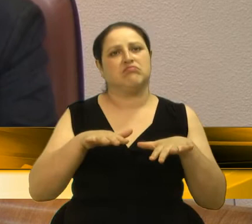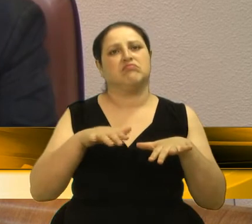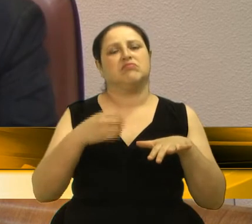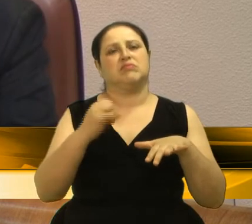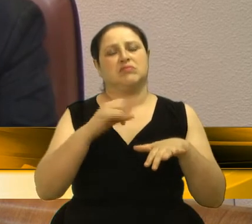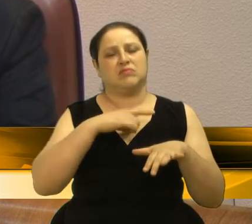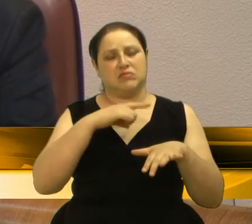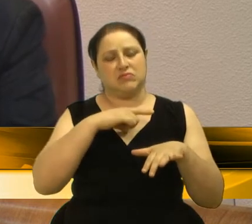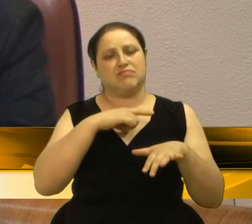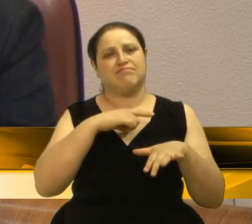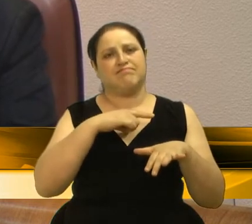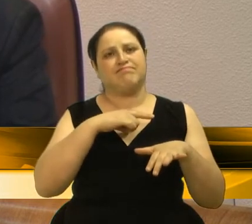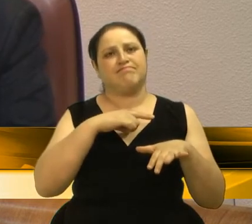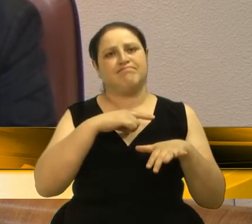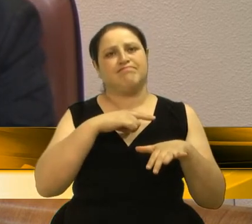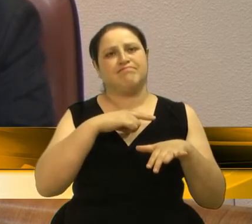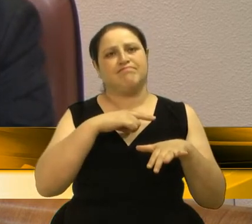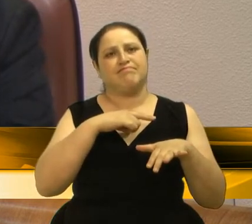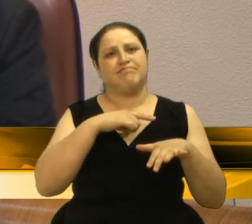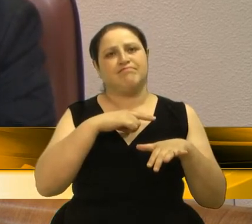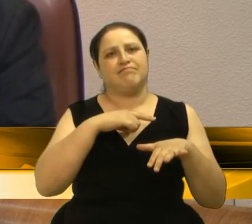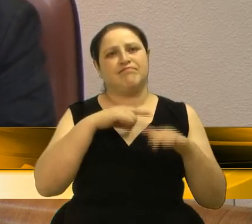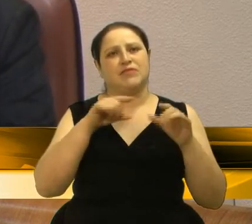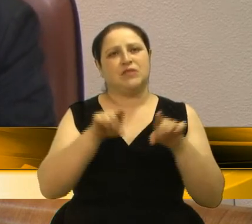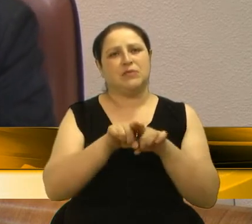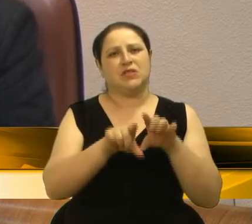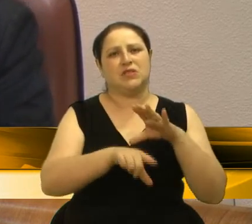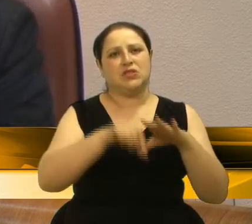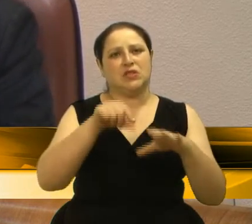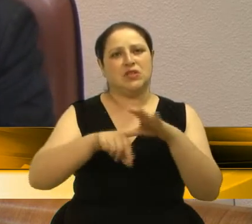a eleição da comissão processante.